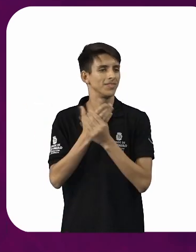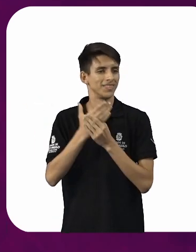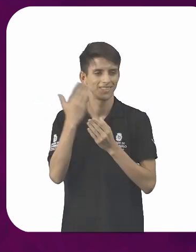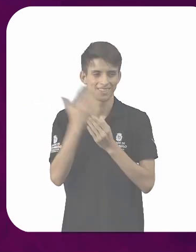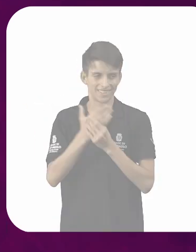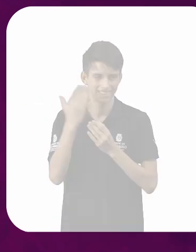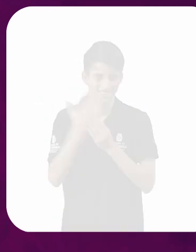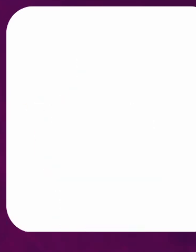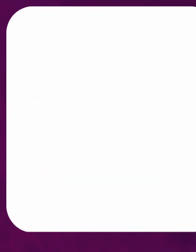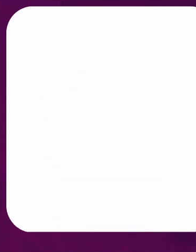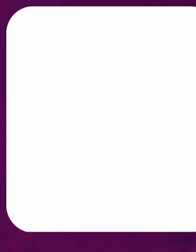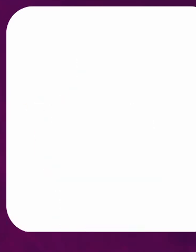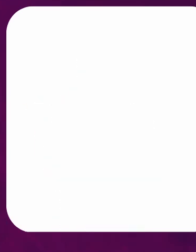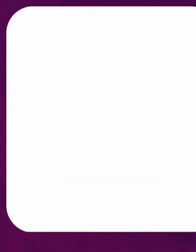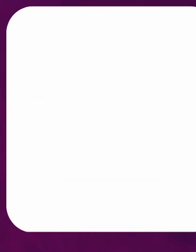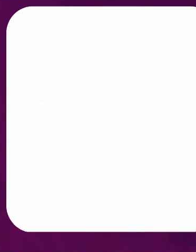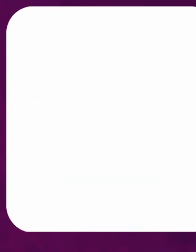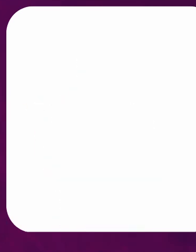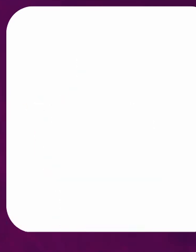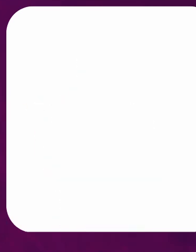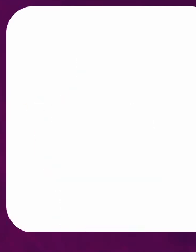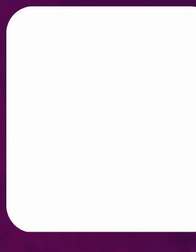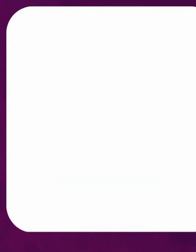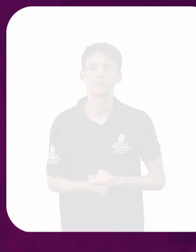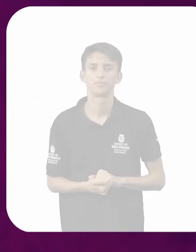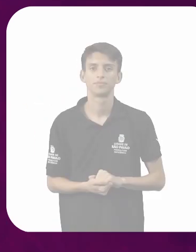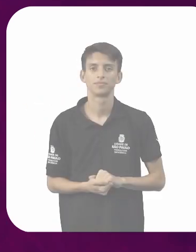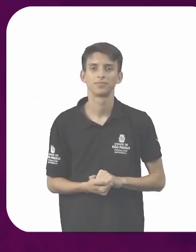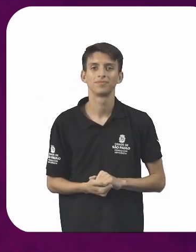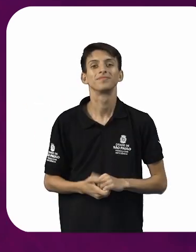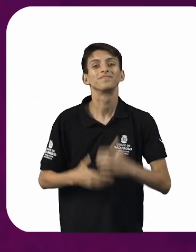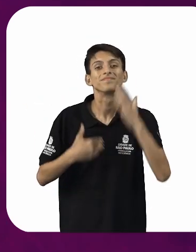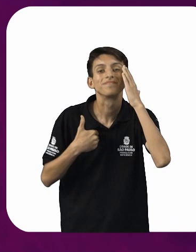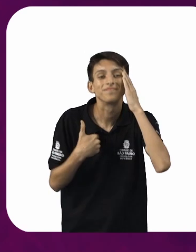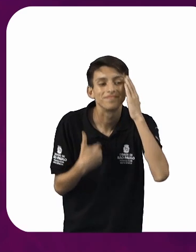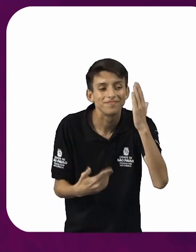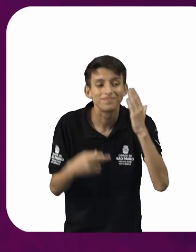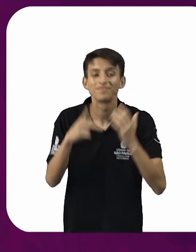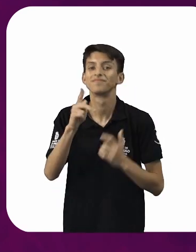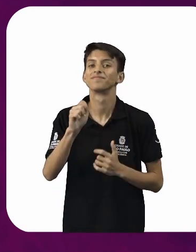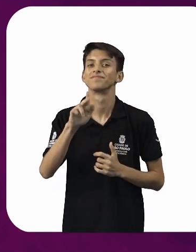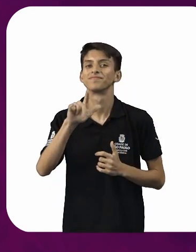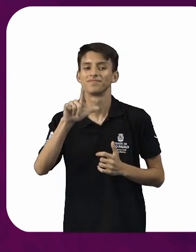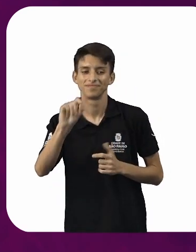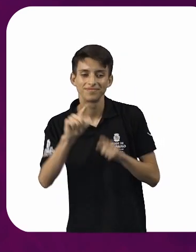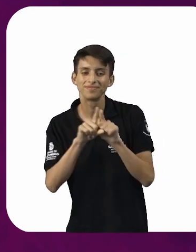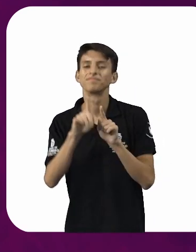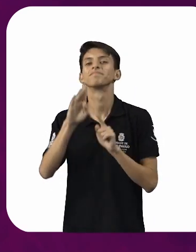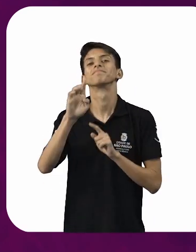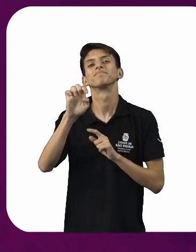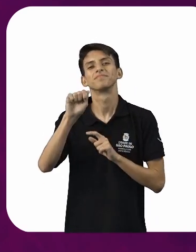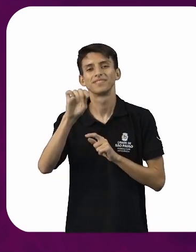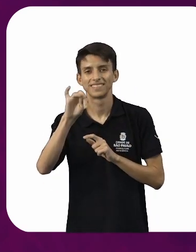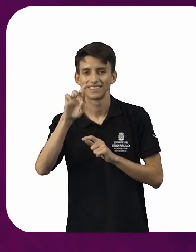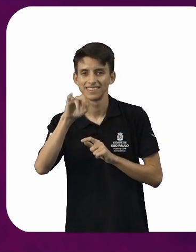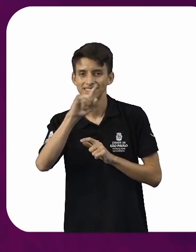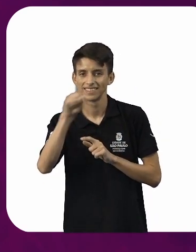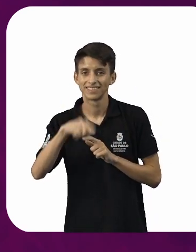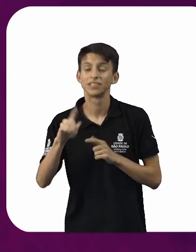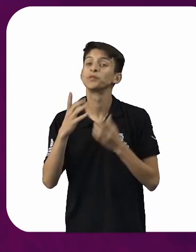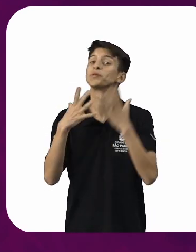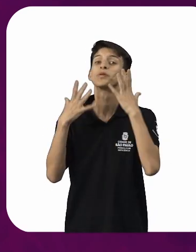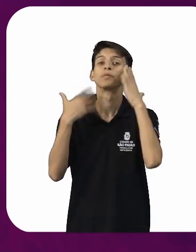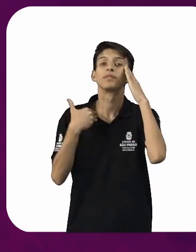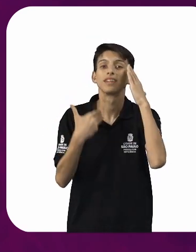dano moral, né, criminalmente. Perfeito. Então, Marcelo Lessi. Paulo e Beatriz,